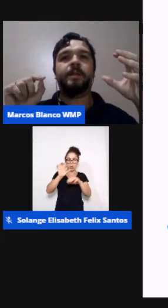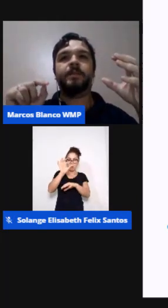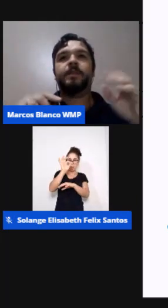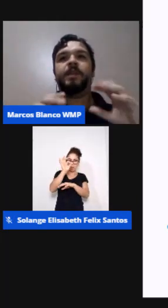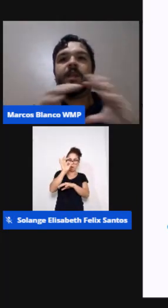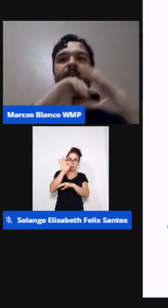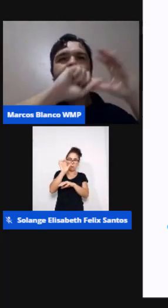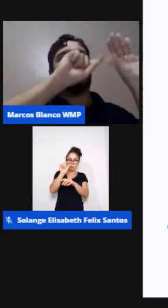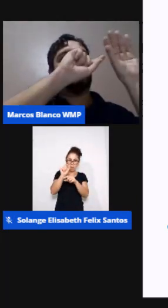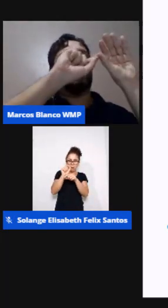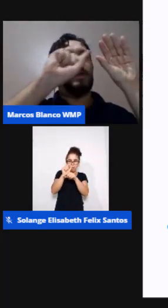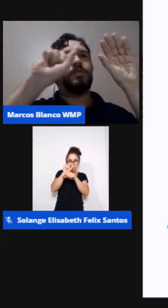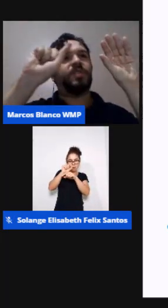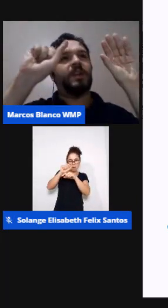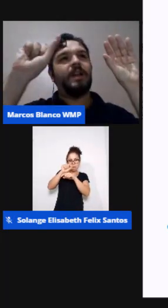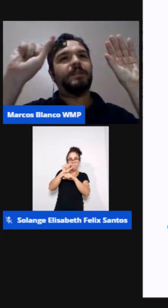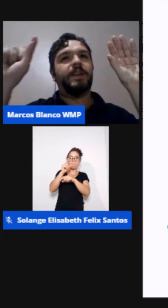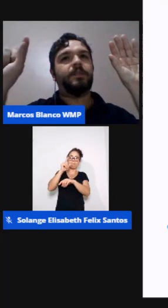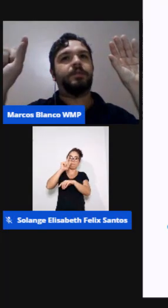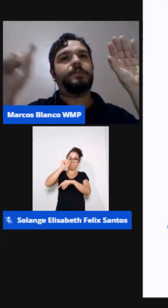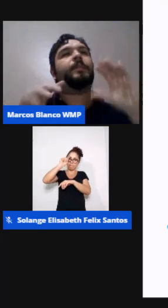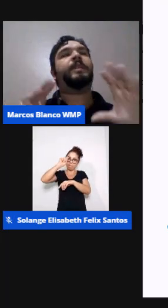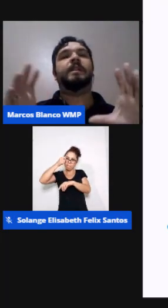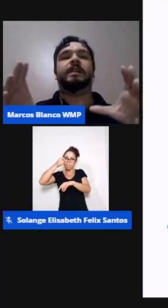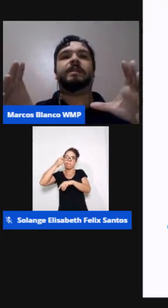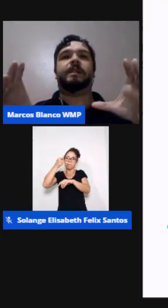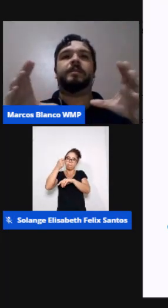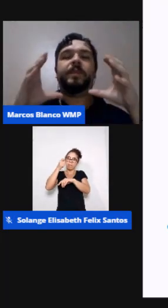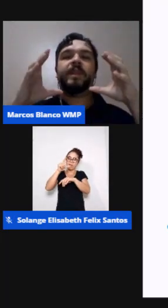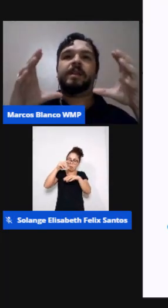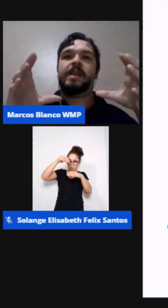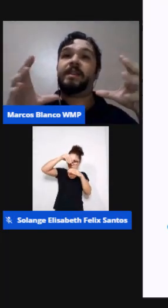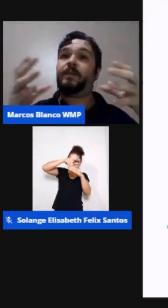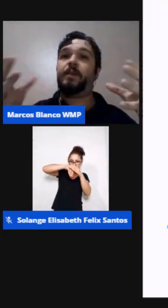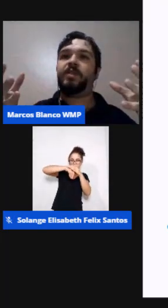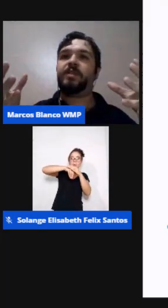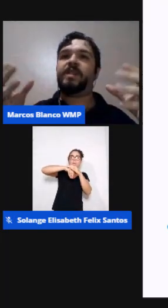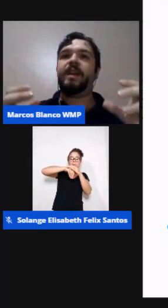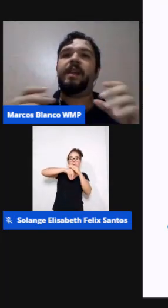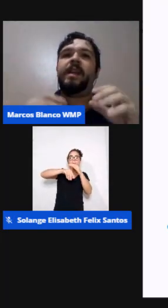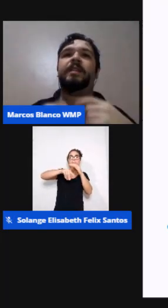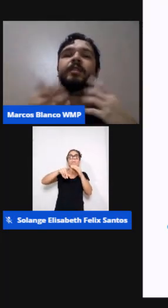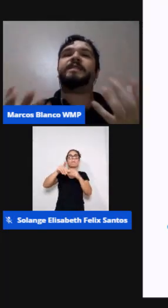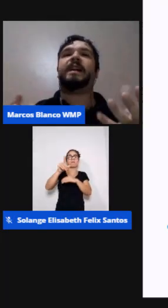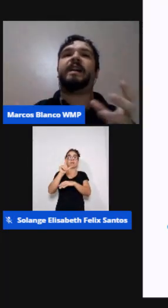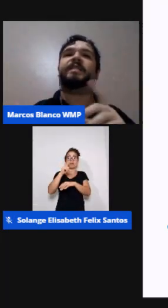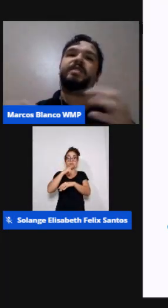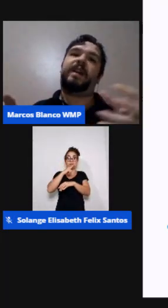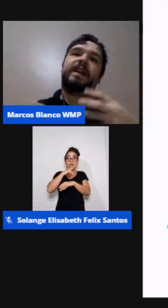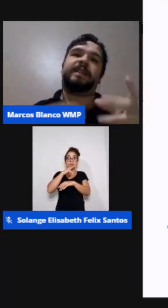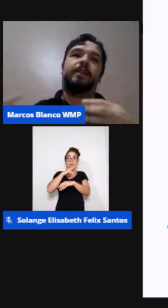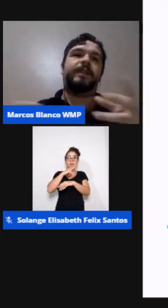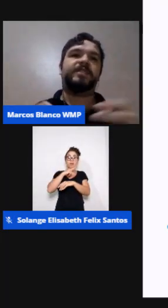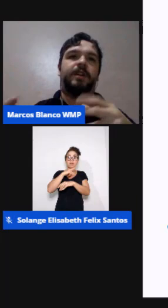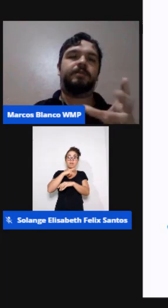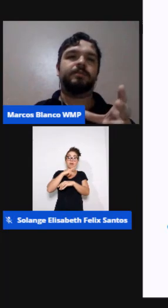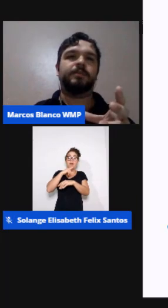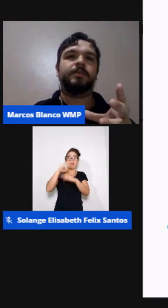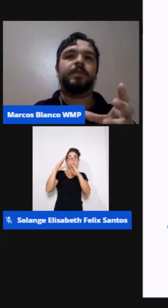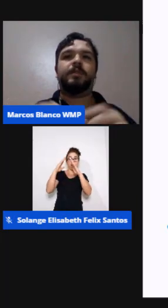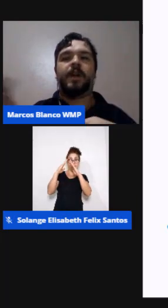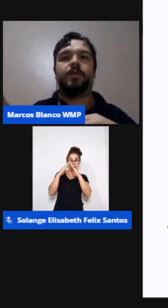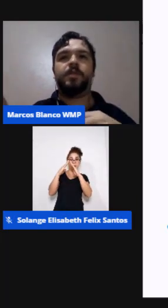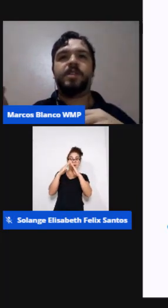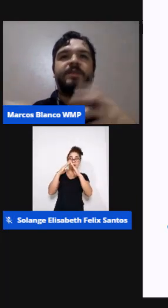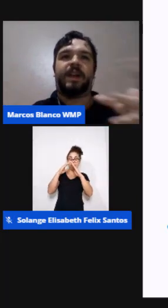farinha, fubá, ele passando o caruncho lá dentro. Então, esse é o famoso caruncho da farinha. Na nossa casa, a gente vai catar o